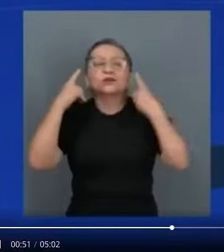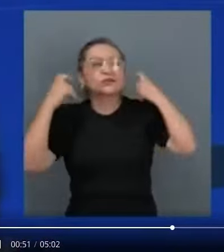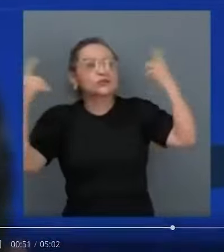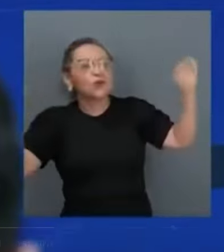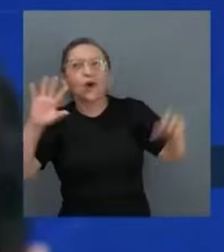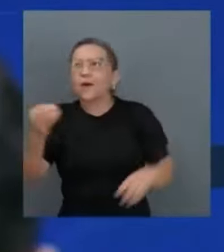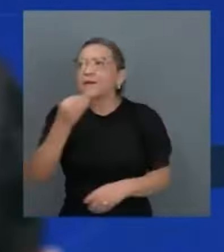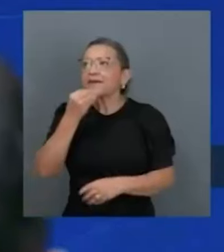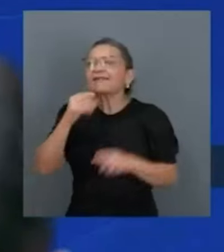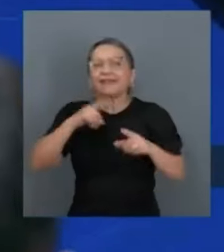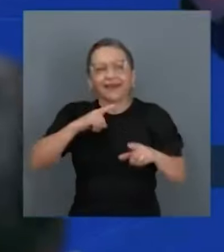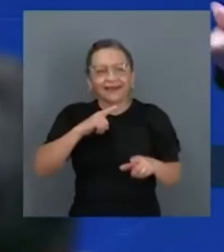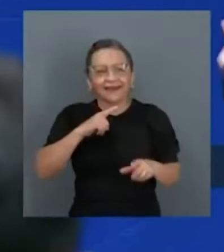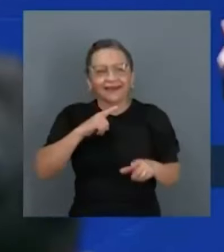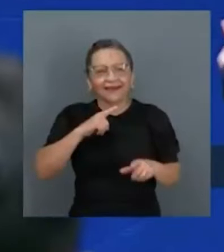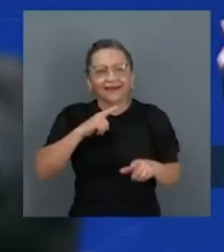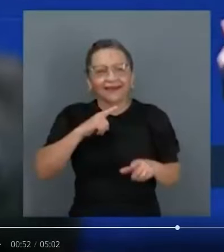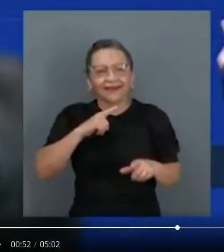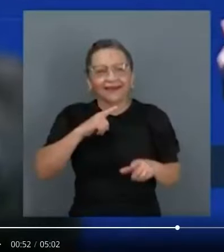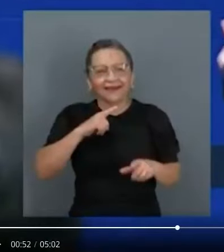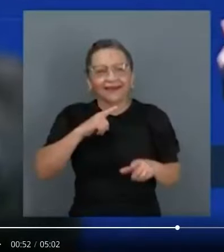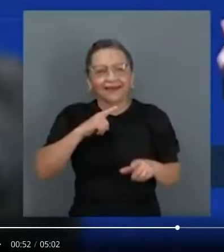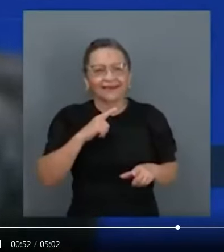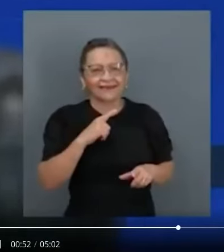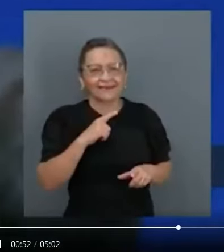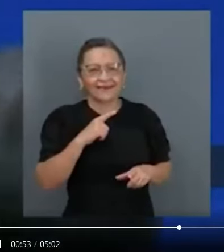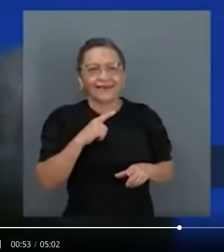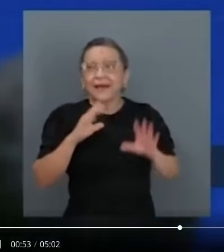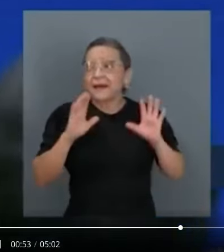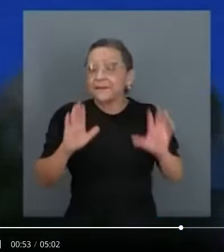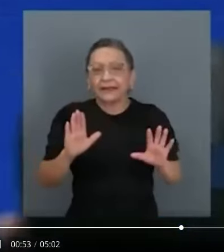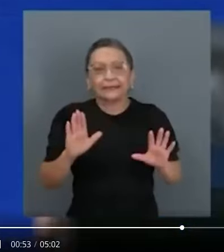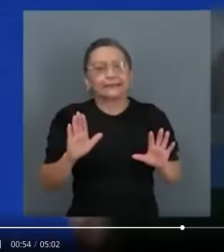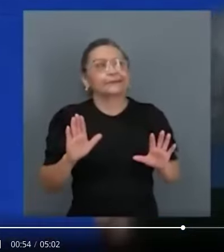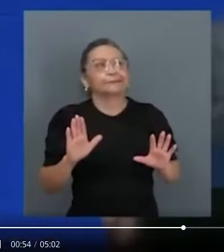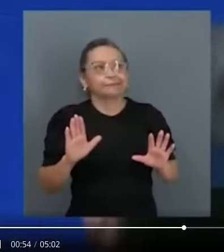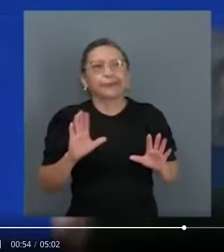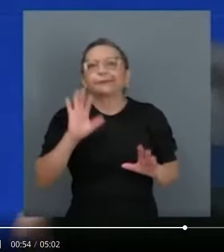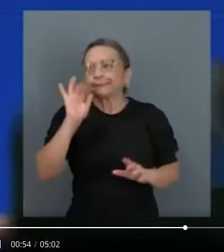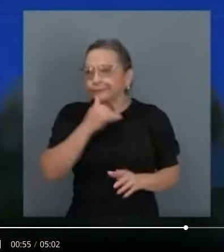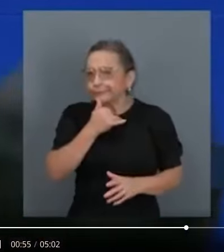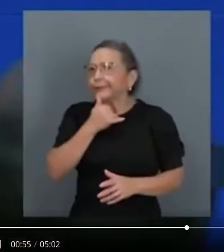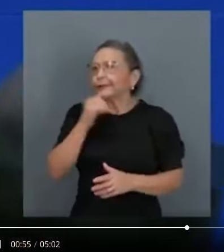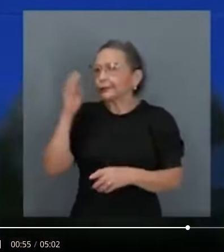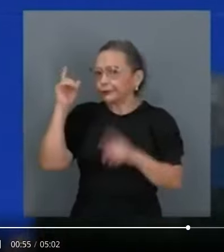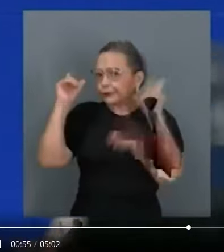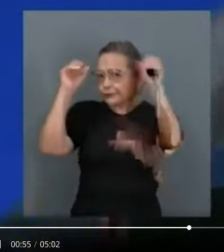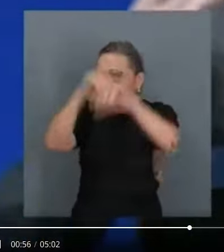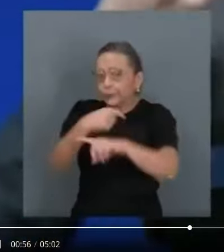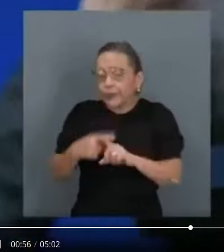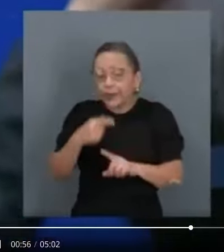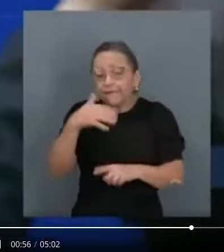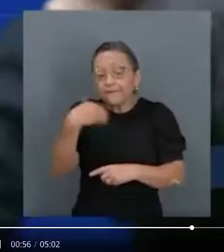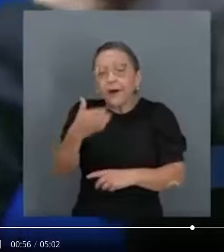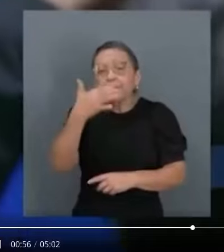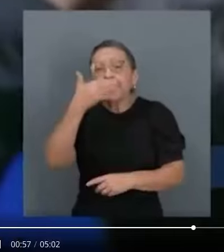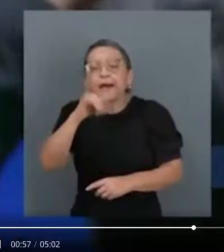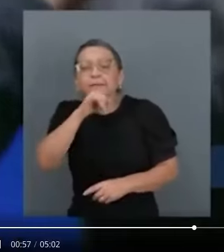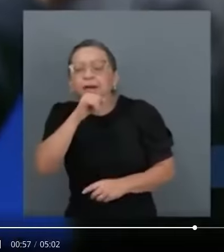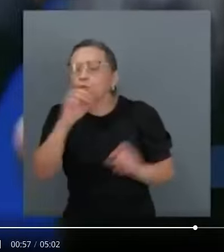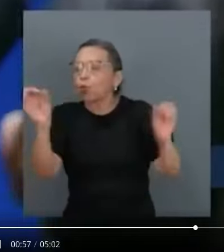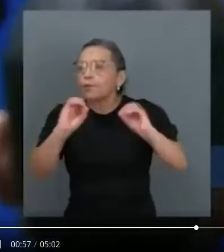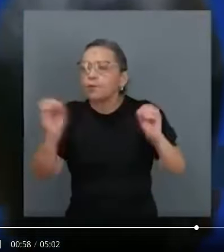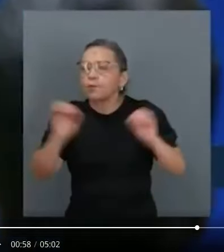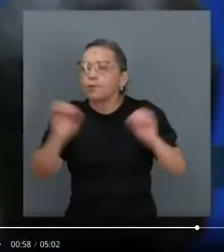oportunidades. Nossa Senhora. Mas a realidade era dura. Seus pais ainda não haviam